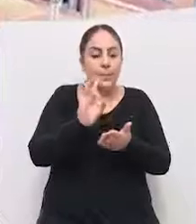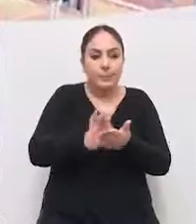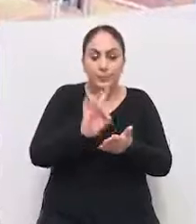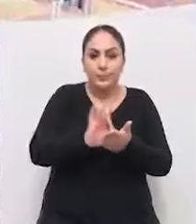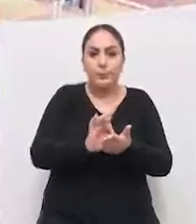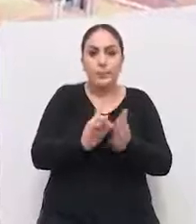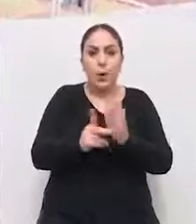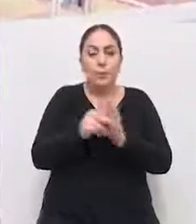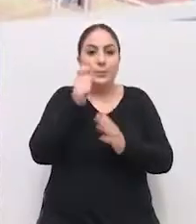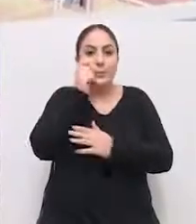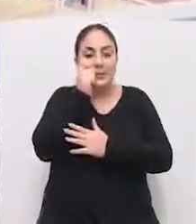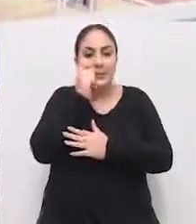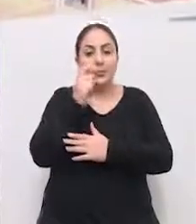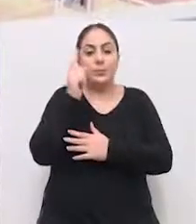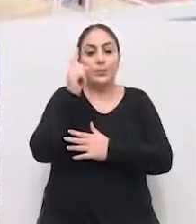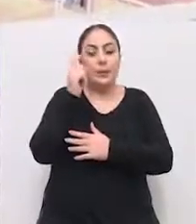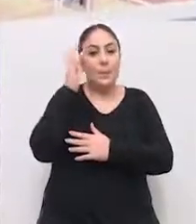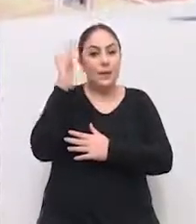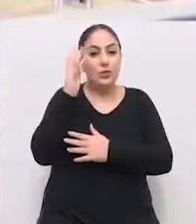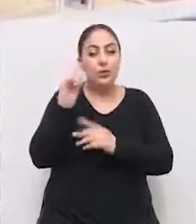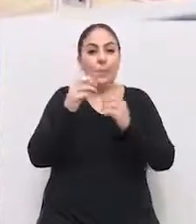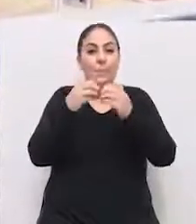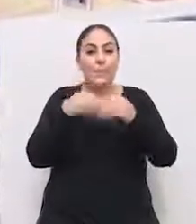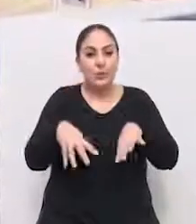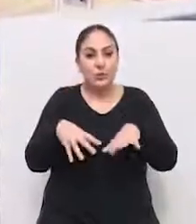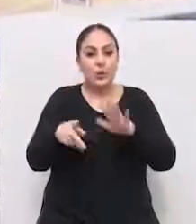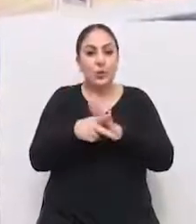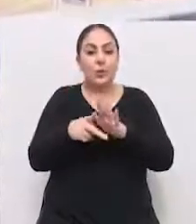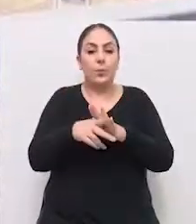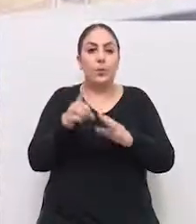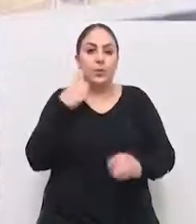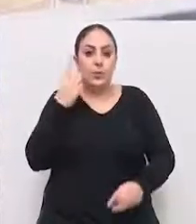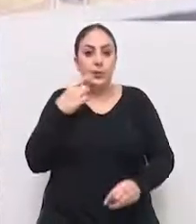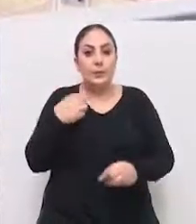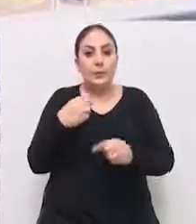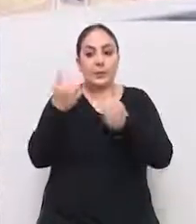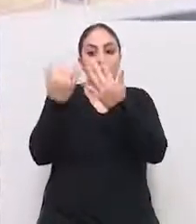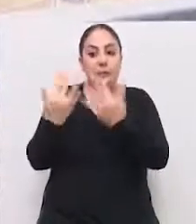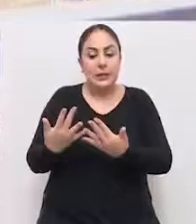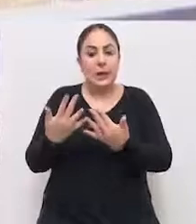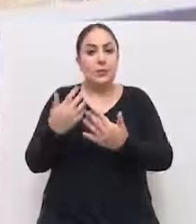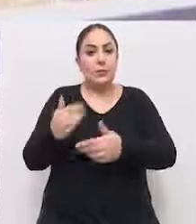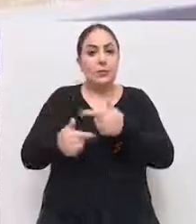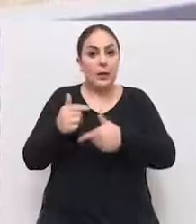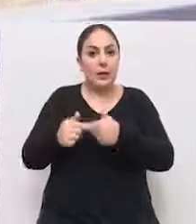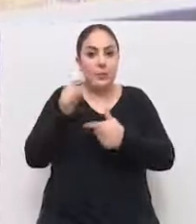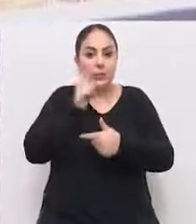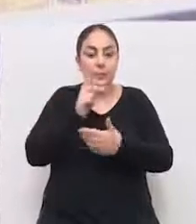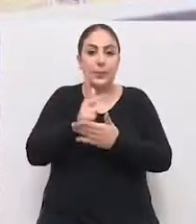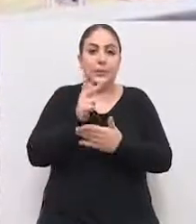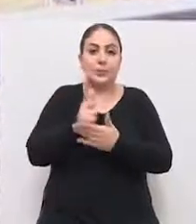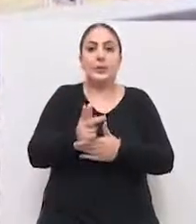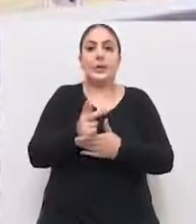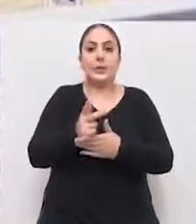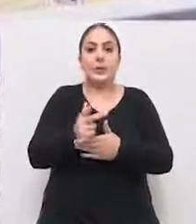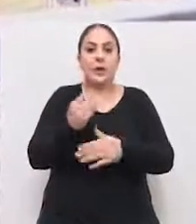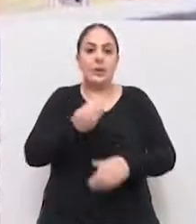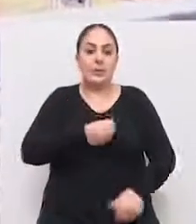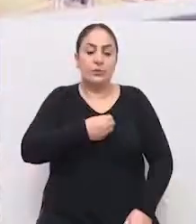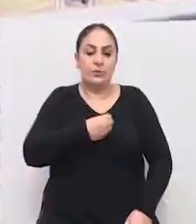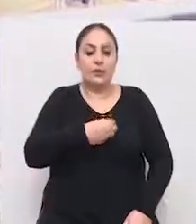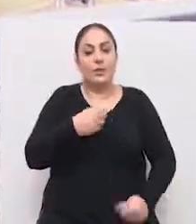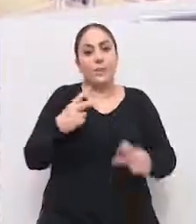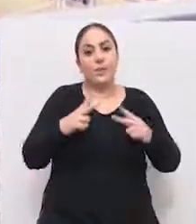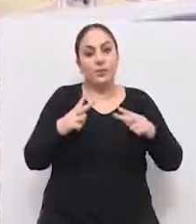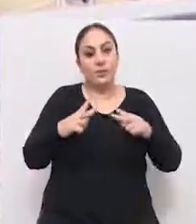então imagina o grande prejuízo para os advogados que precisam prestar o seu serviço, dependem da prestação do seu serviço para manter o seu escritório, manter